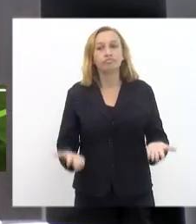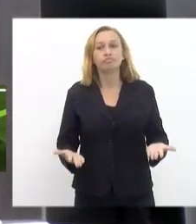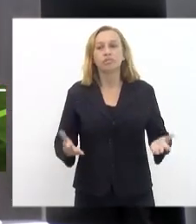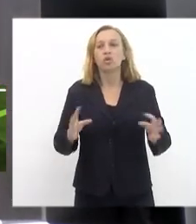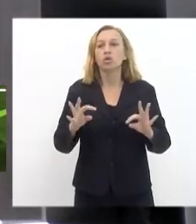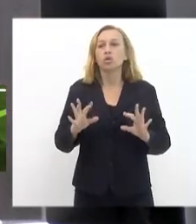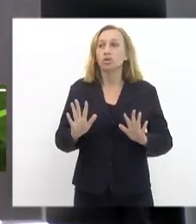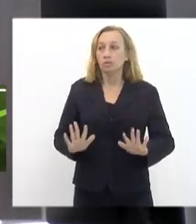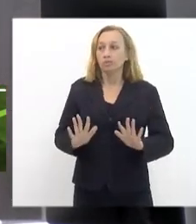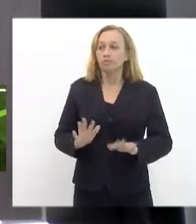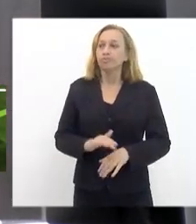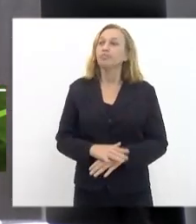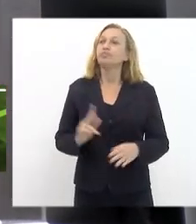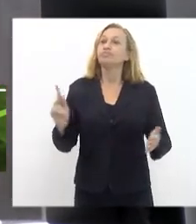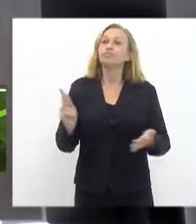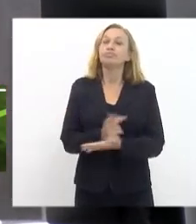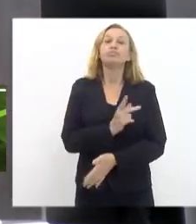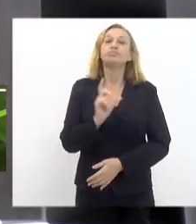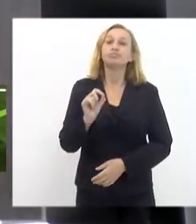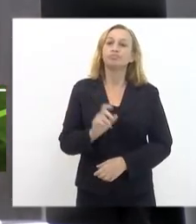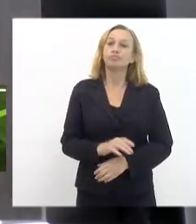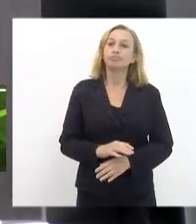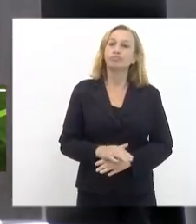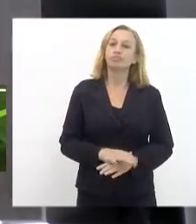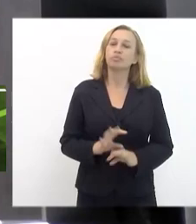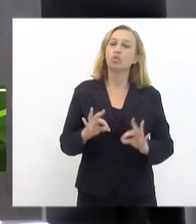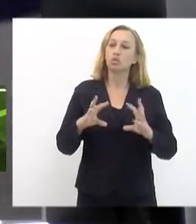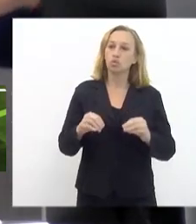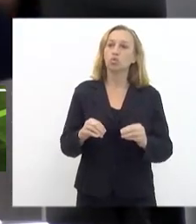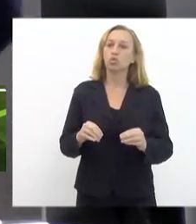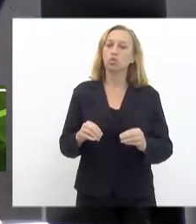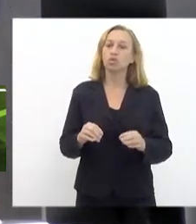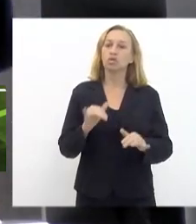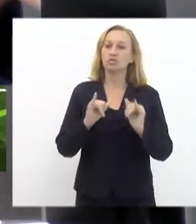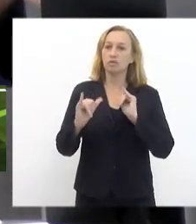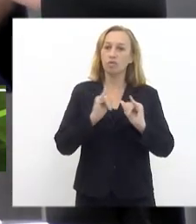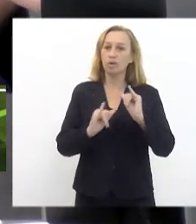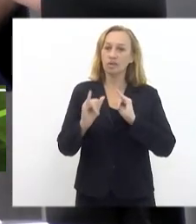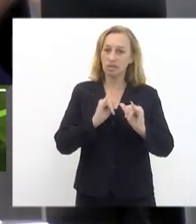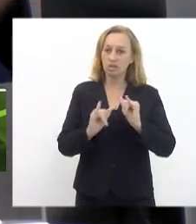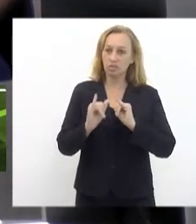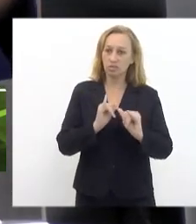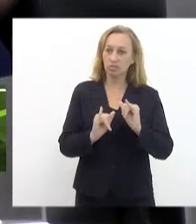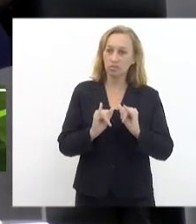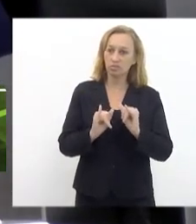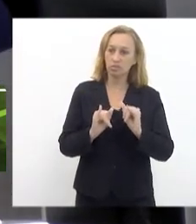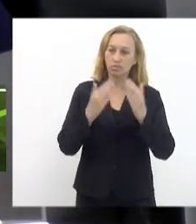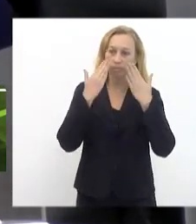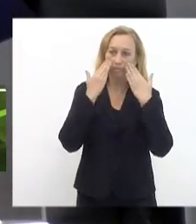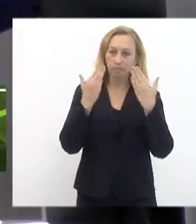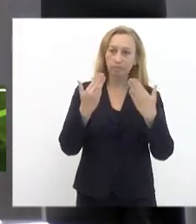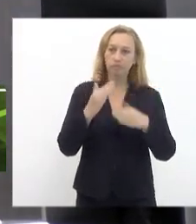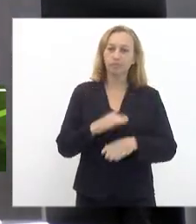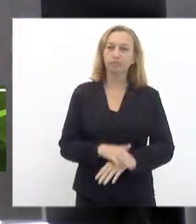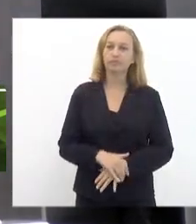tudo bom aí o que que acontece peito levantamento aí vem o que que adianta vai